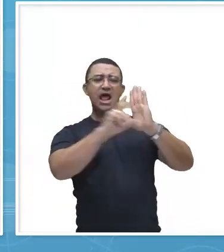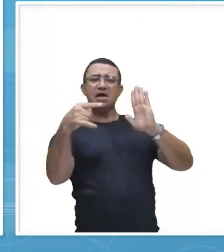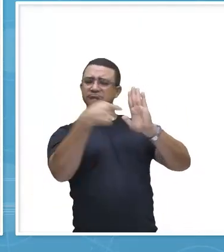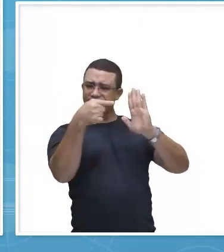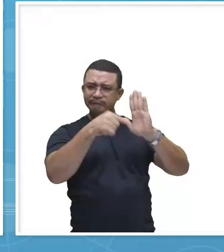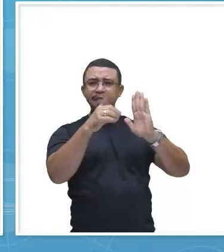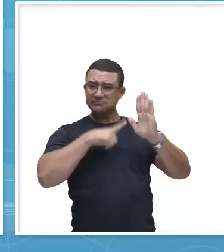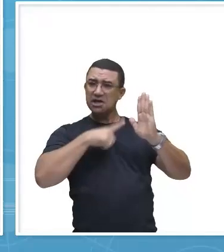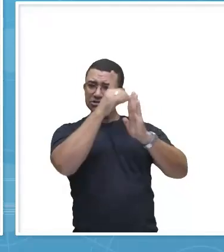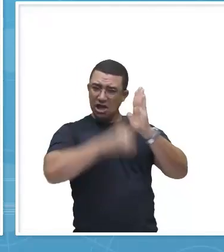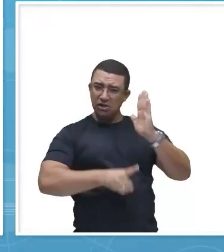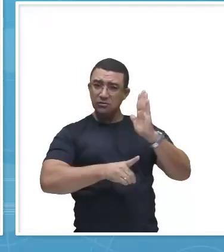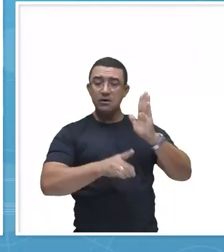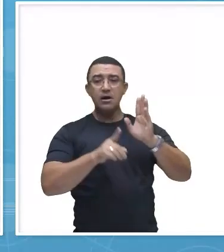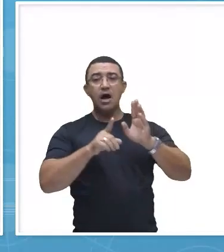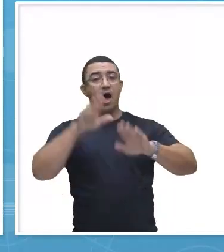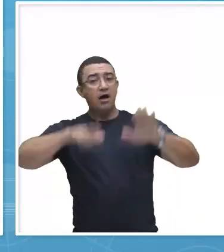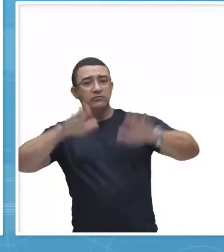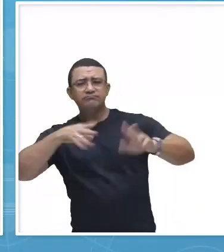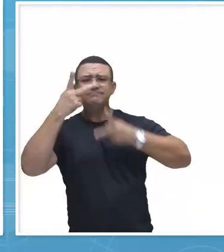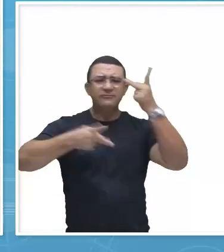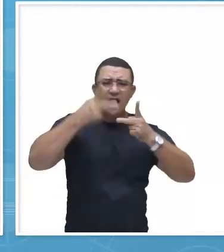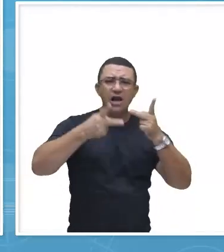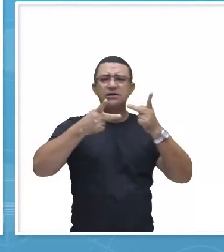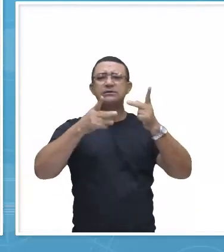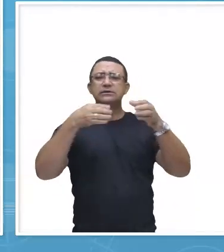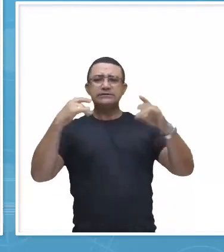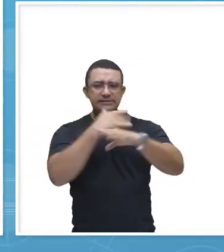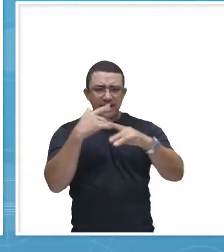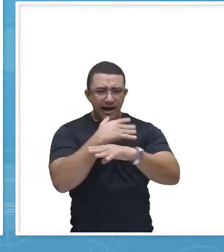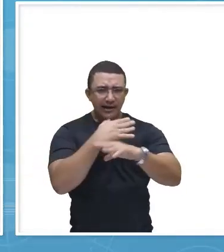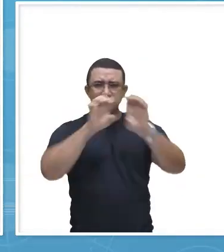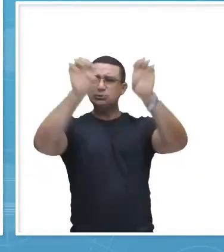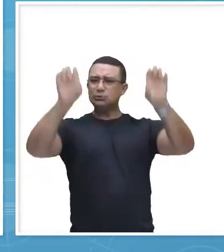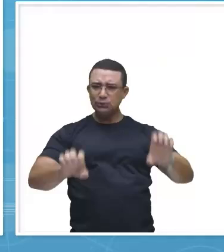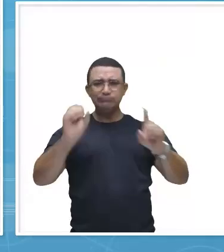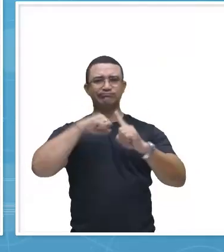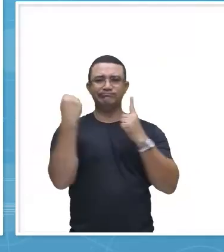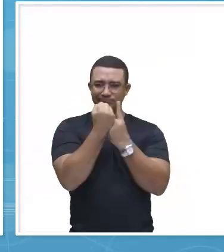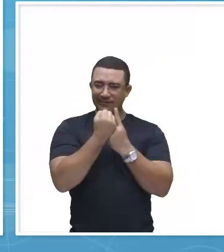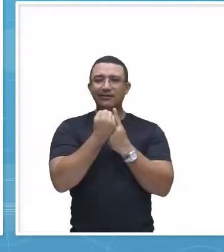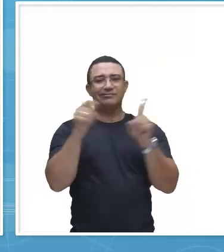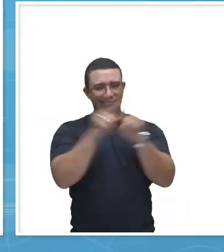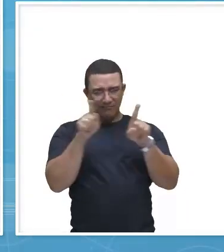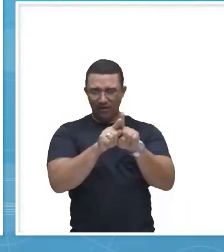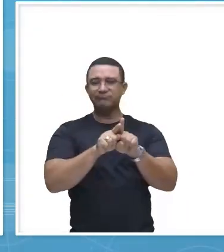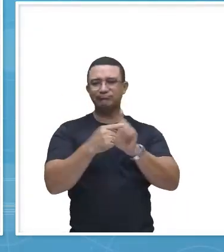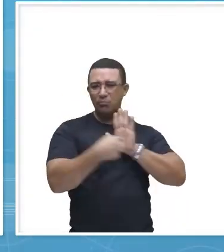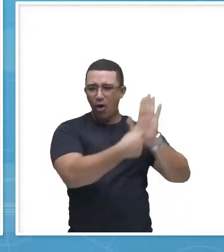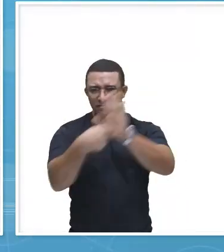gente fala em cidade, em estrutura social, nós estamos falando também de desigualdade